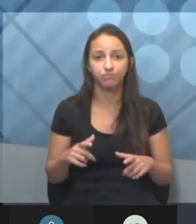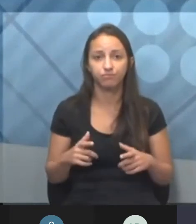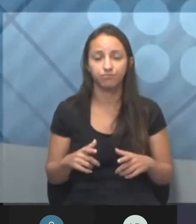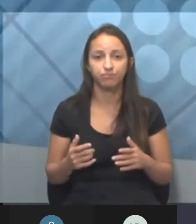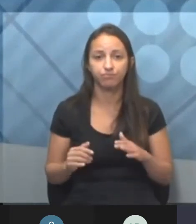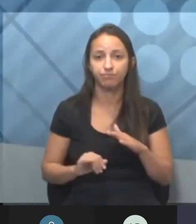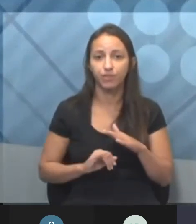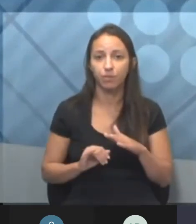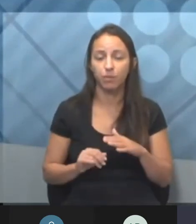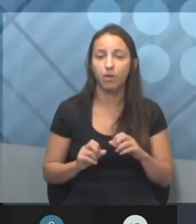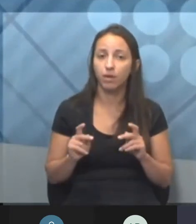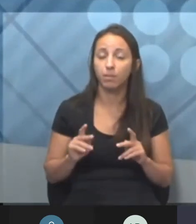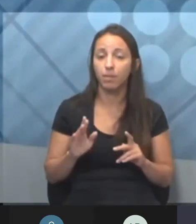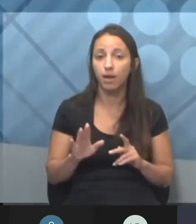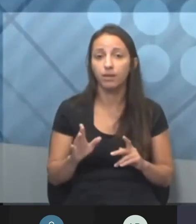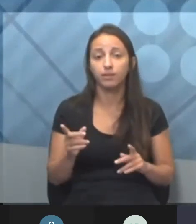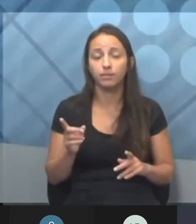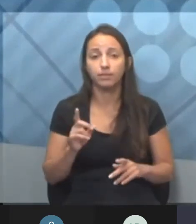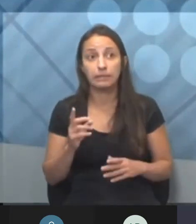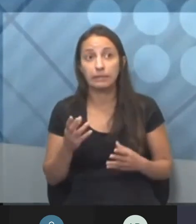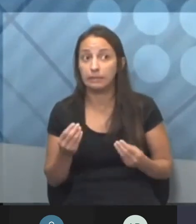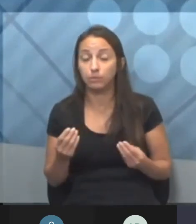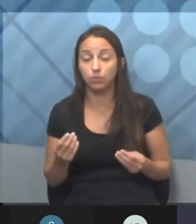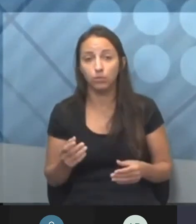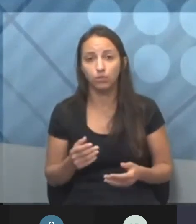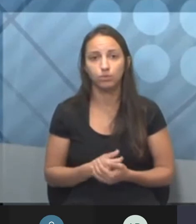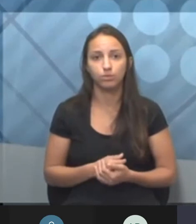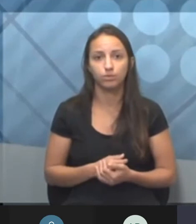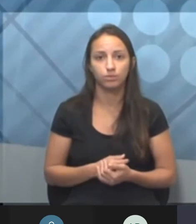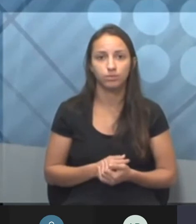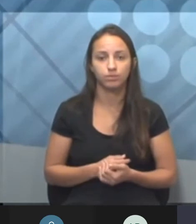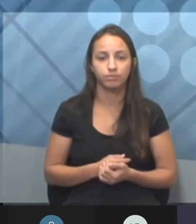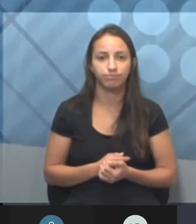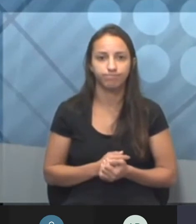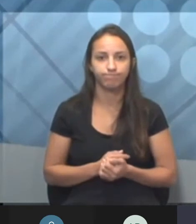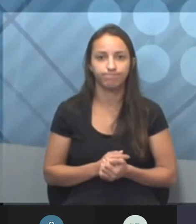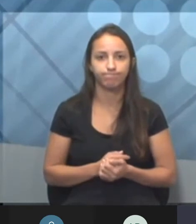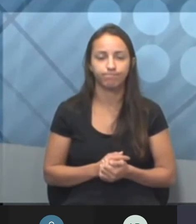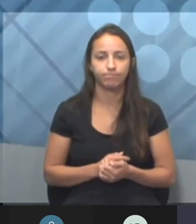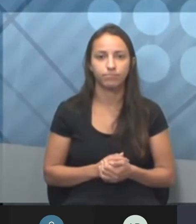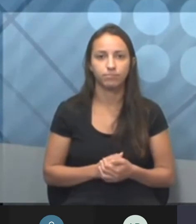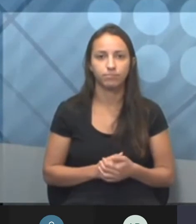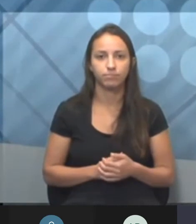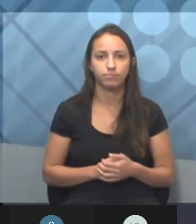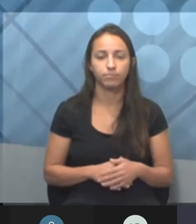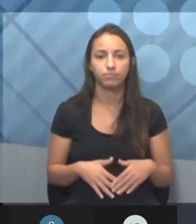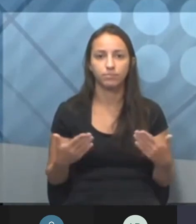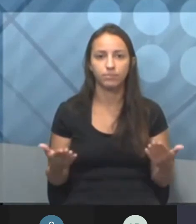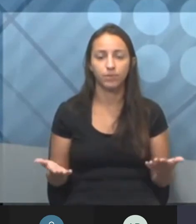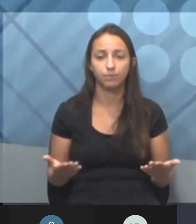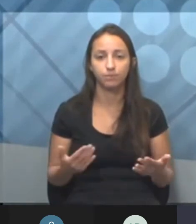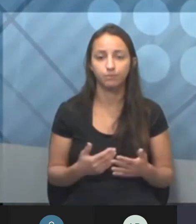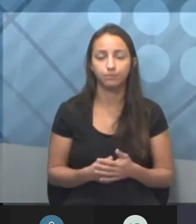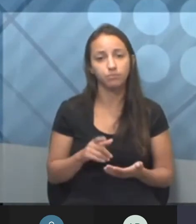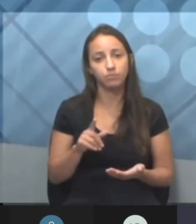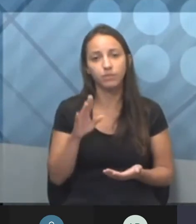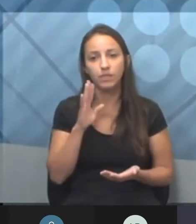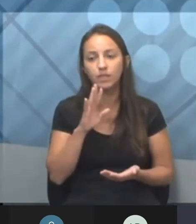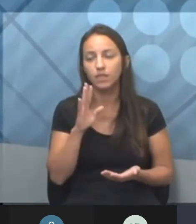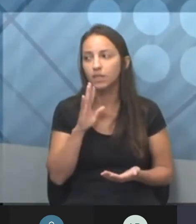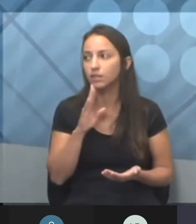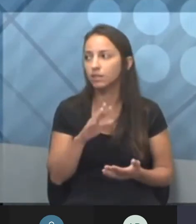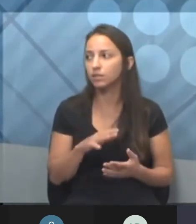informal, ok, mas de repente não tão informal assim, a ponto de parecer com uma lanchonete, né? Então, mas é legal